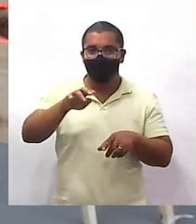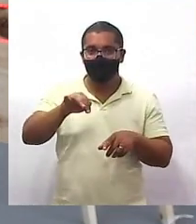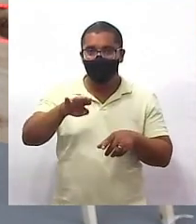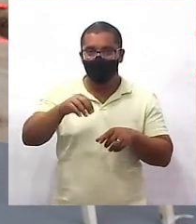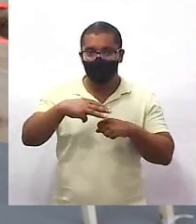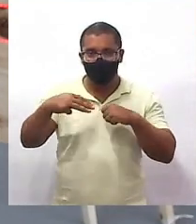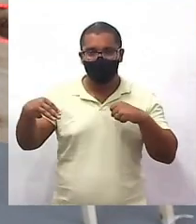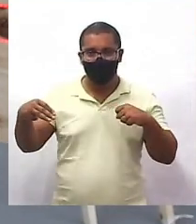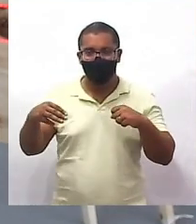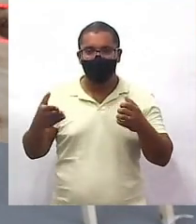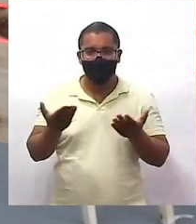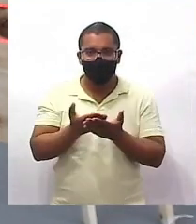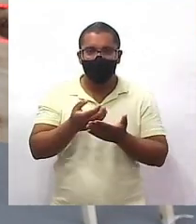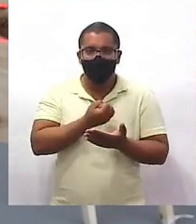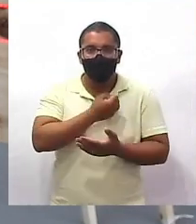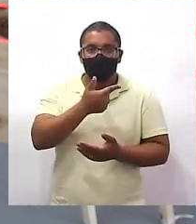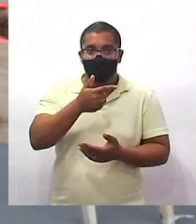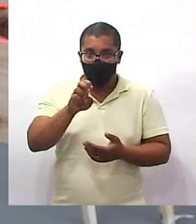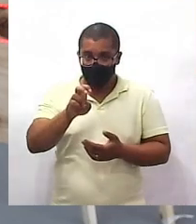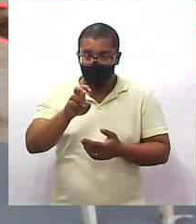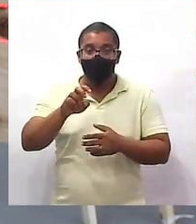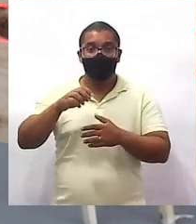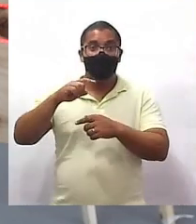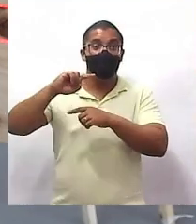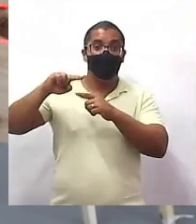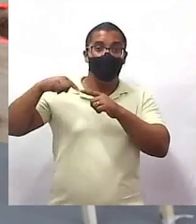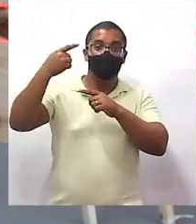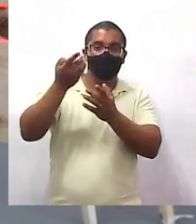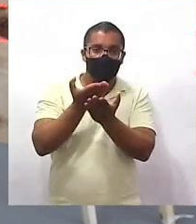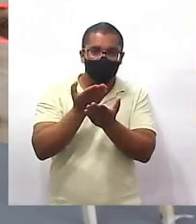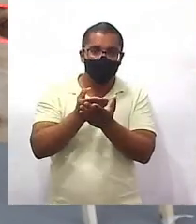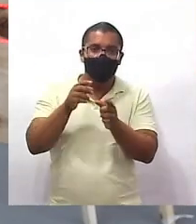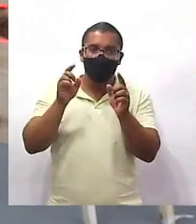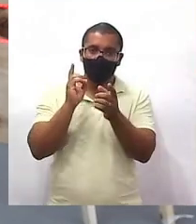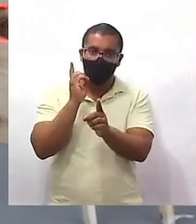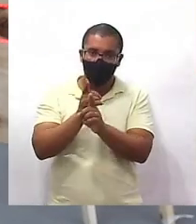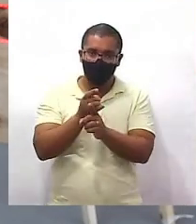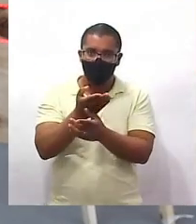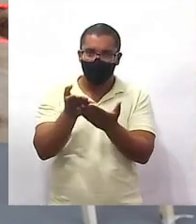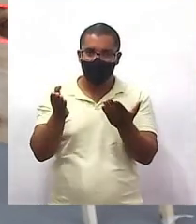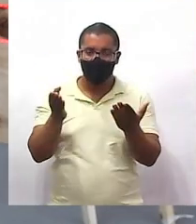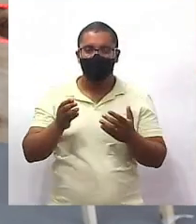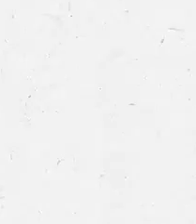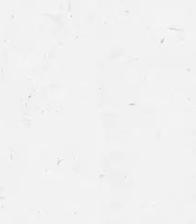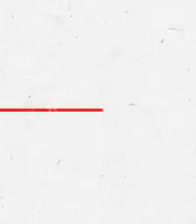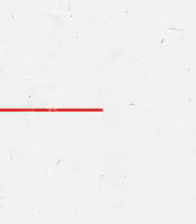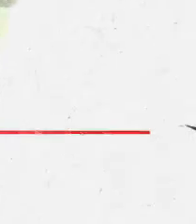25. Eu encontro com vocês na próxima aula do EducaPE.